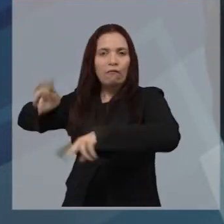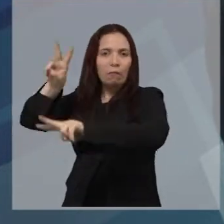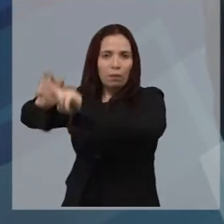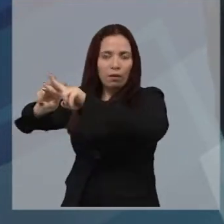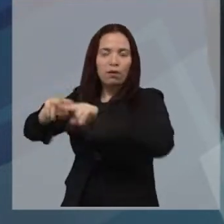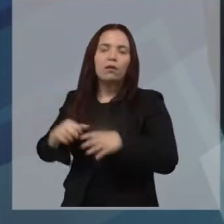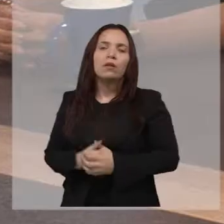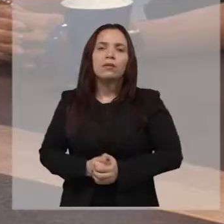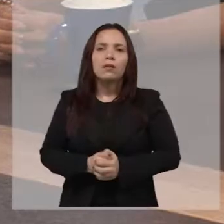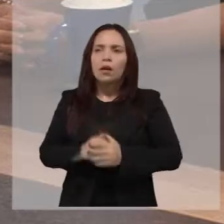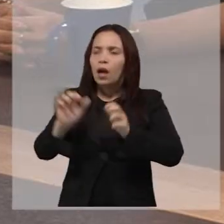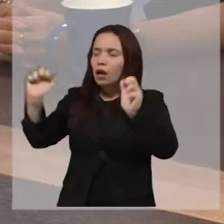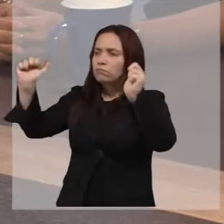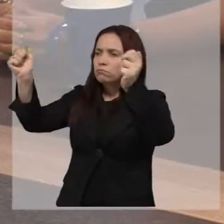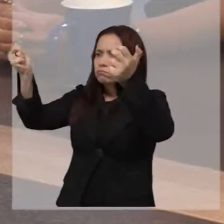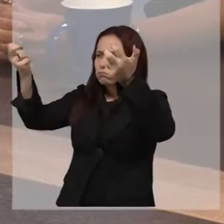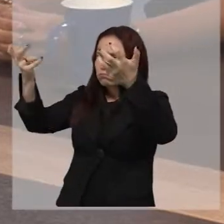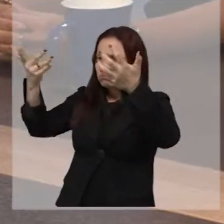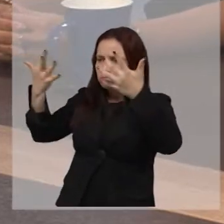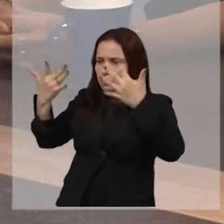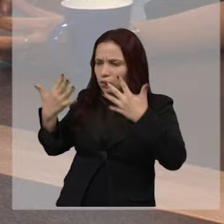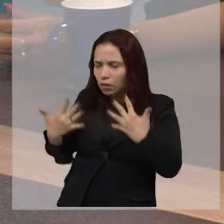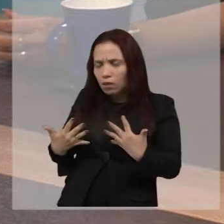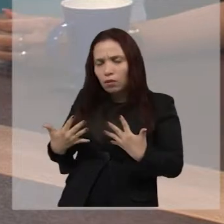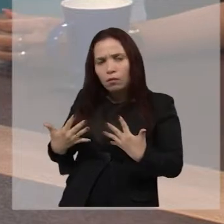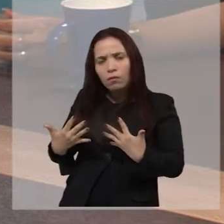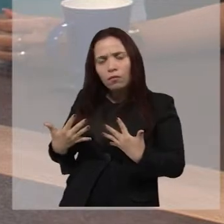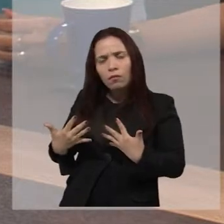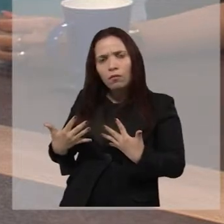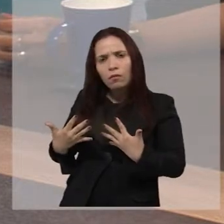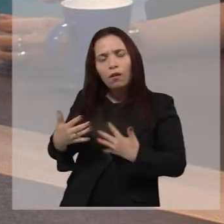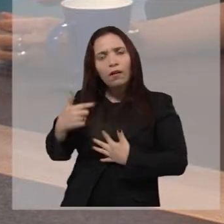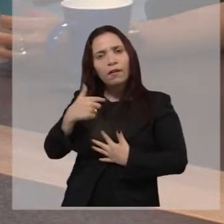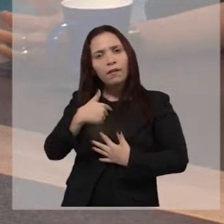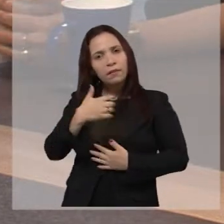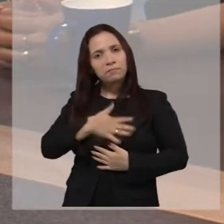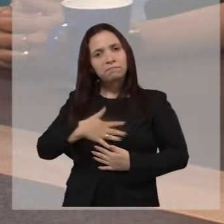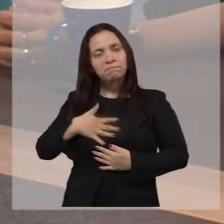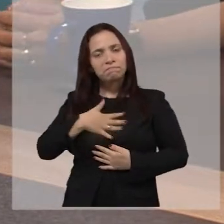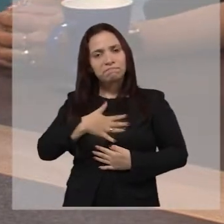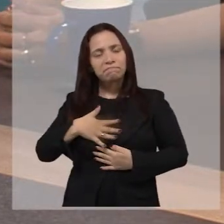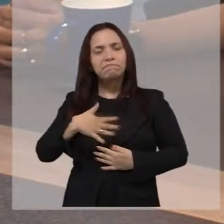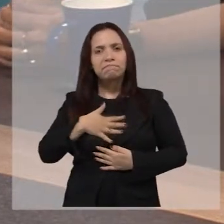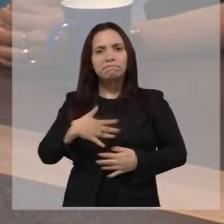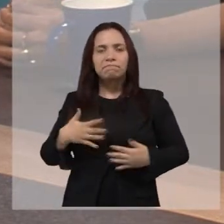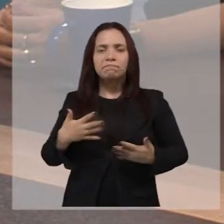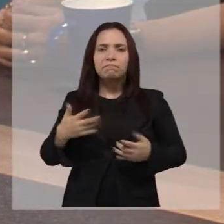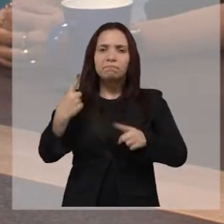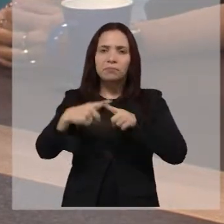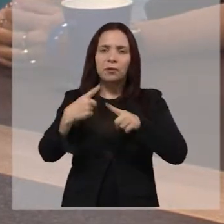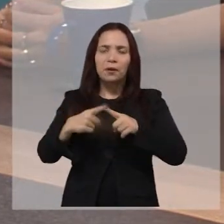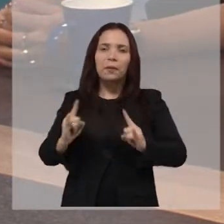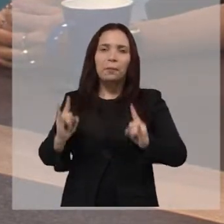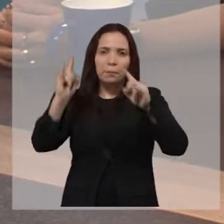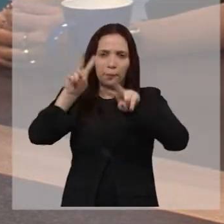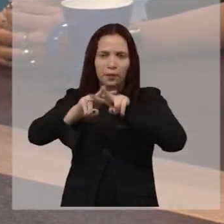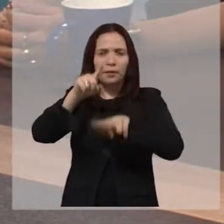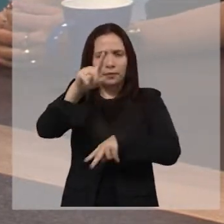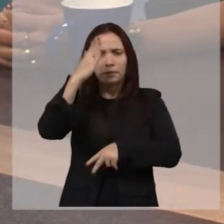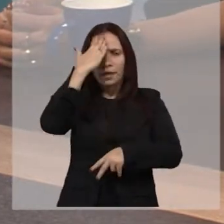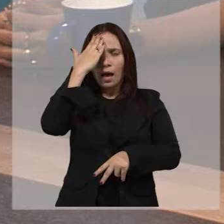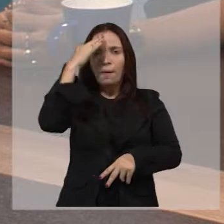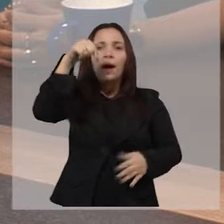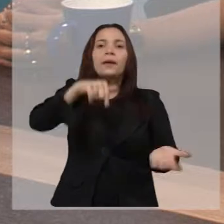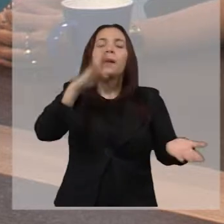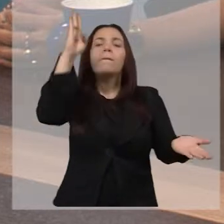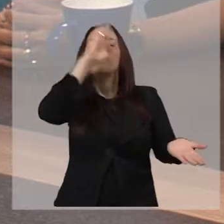me descreveram uma coisa extremamente agradável, né, quando se trata de presídio. A gente sabe que presídio no